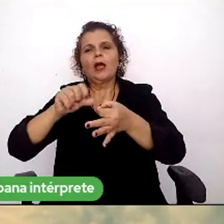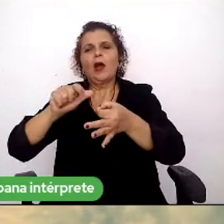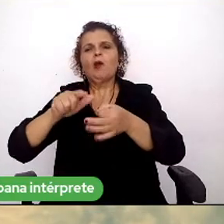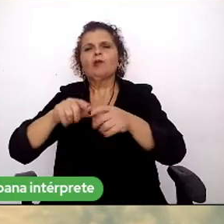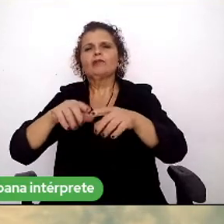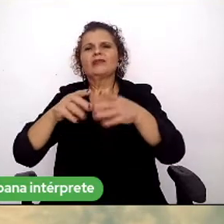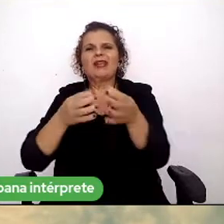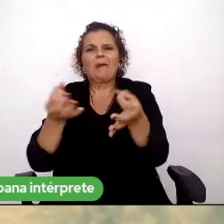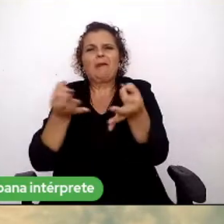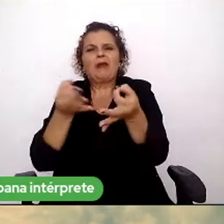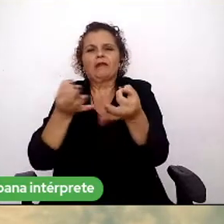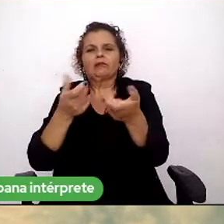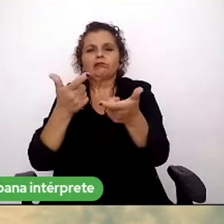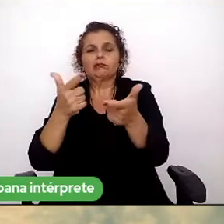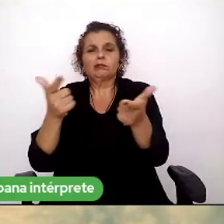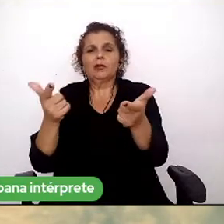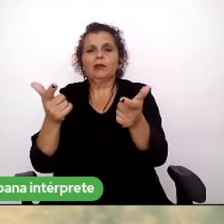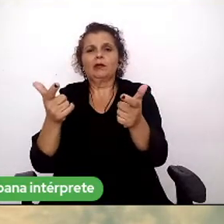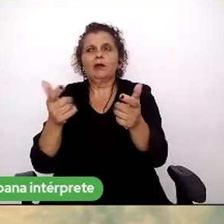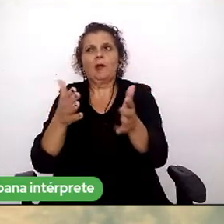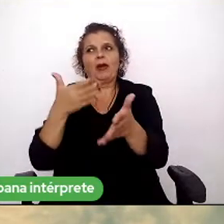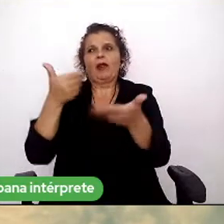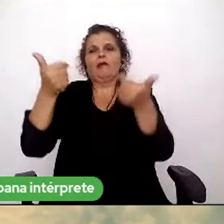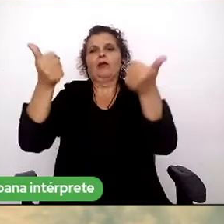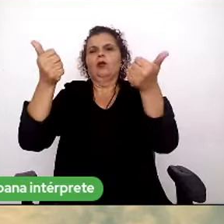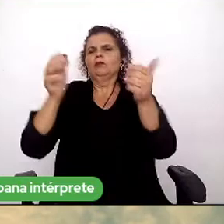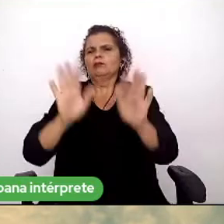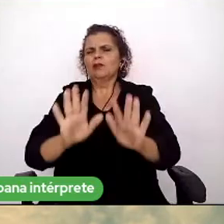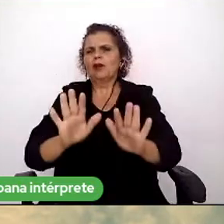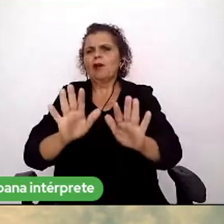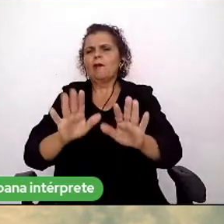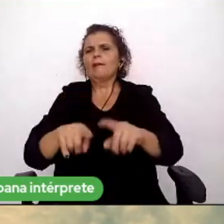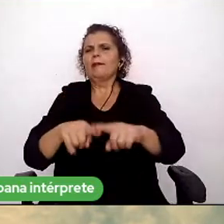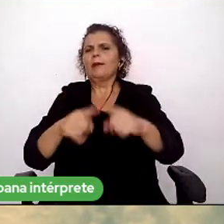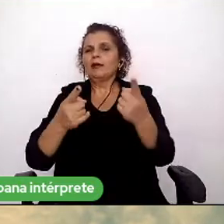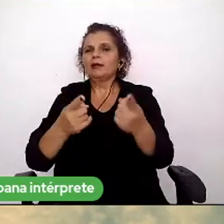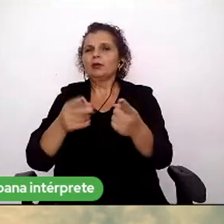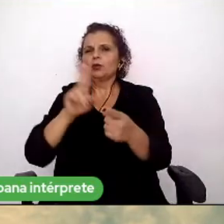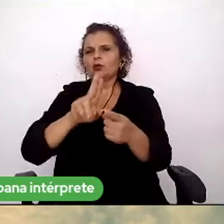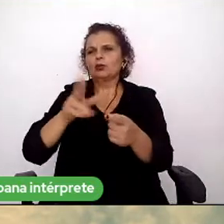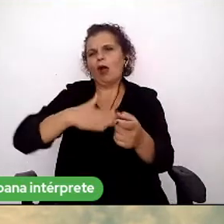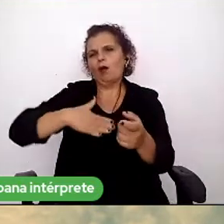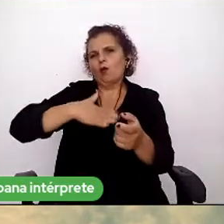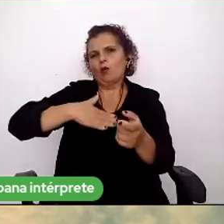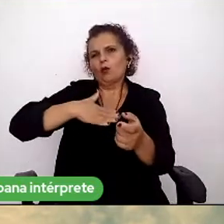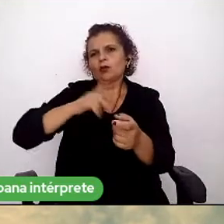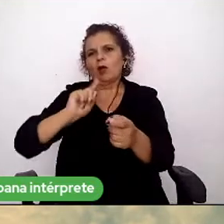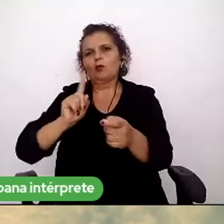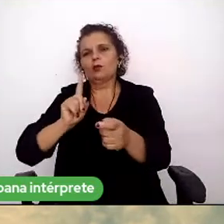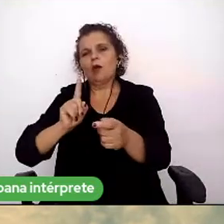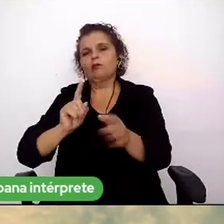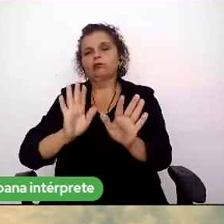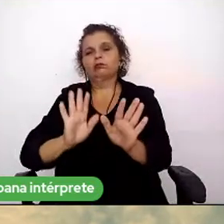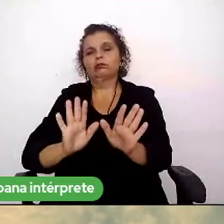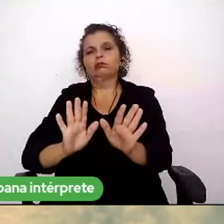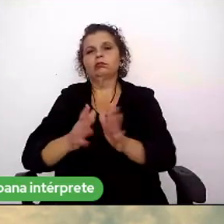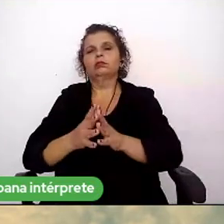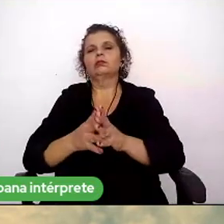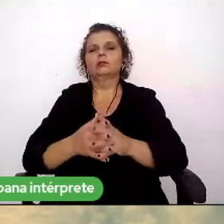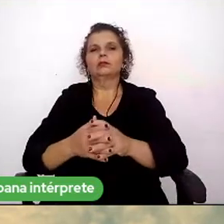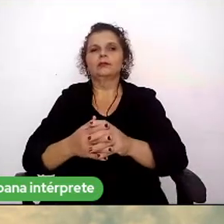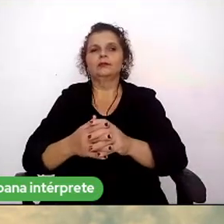um produto excelente, um produto bom, se os usuários vão gostar ou não, tá?